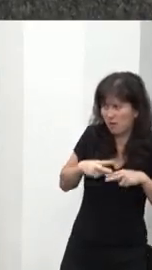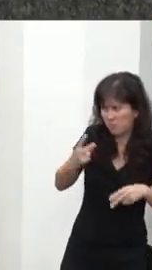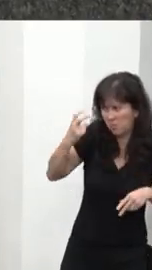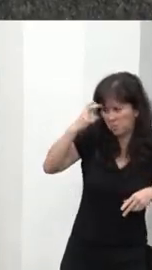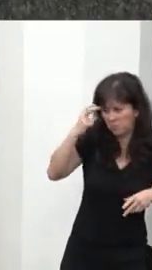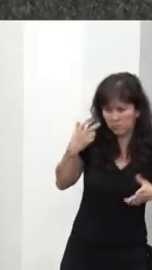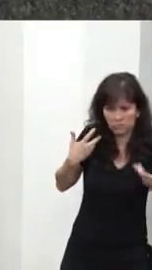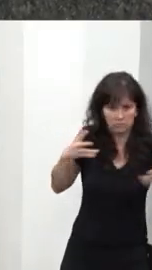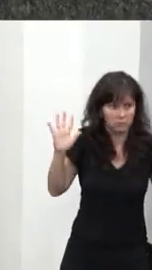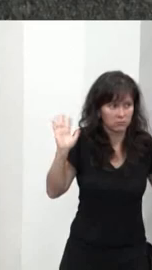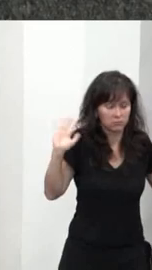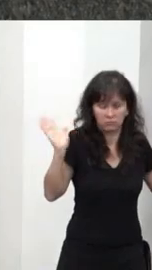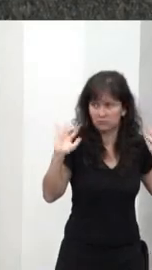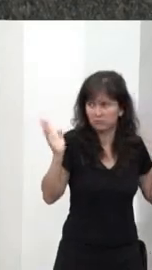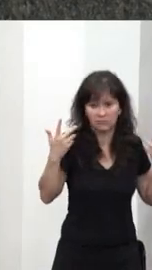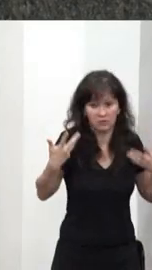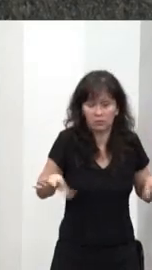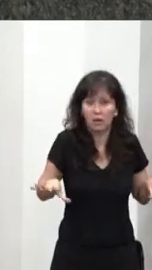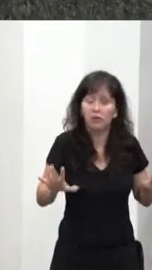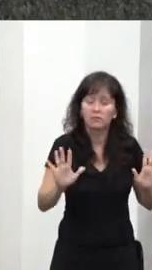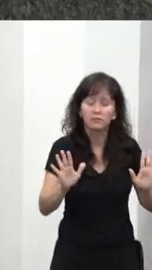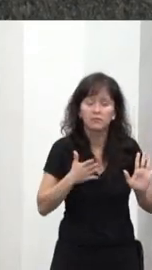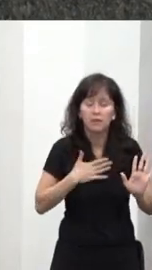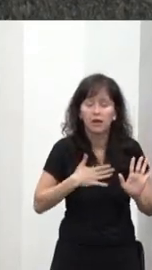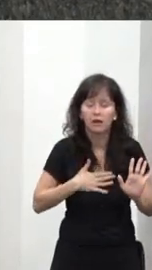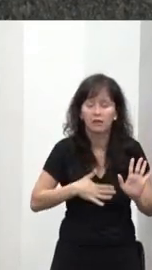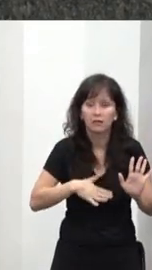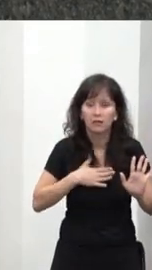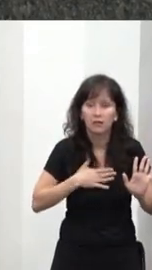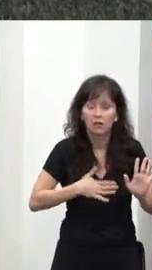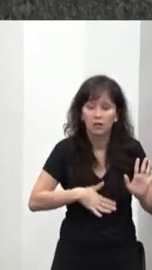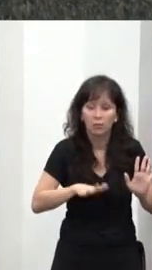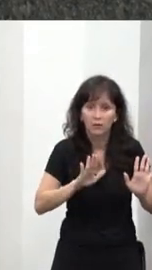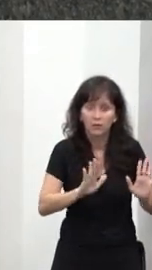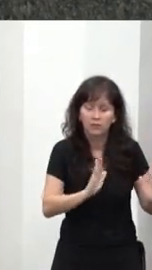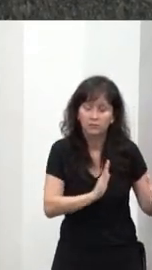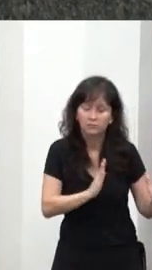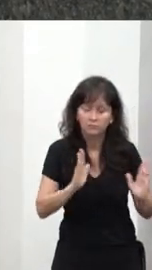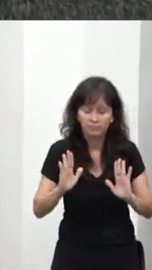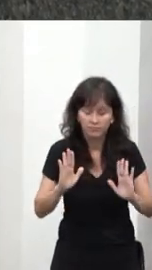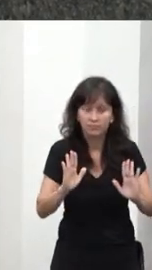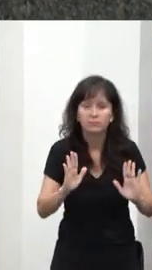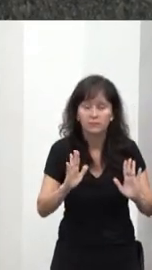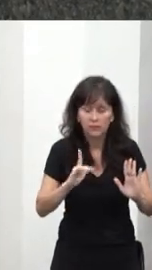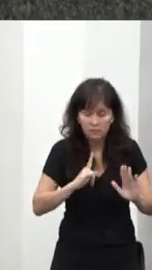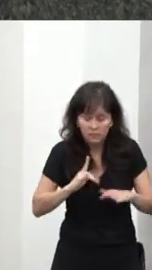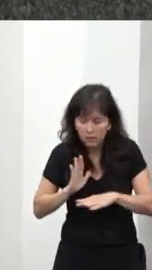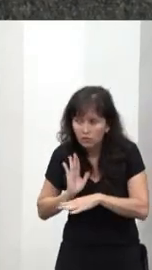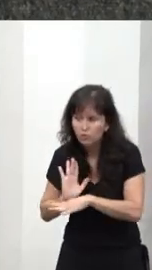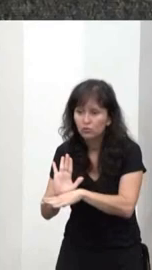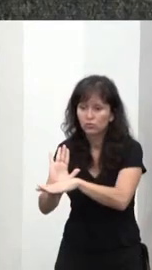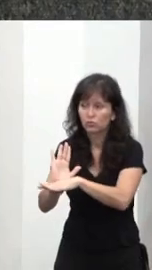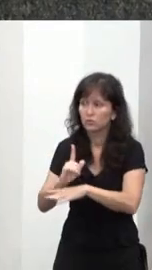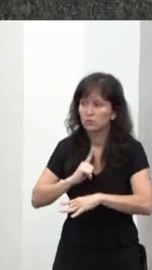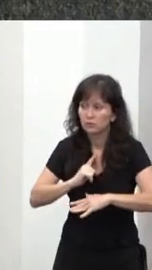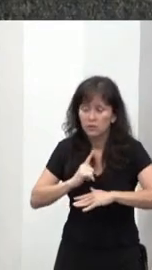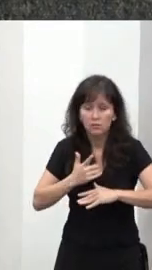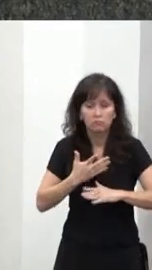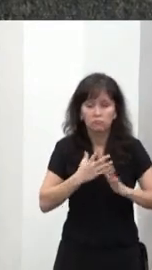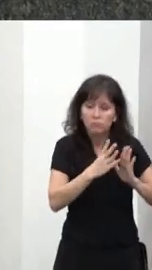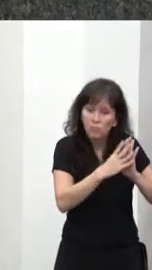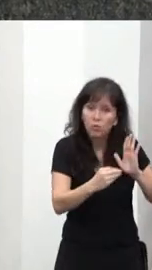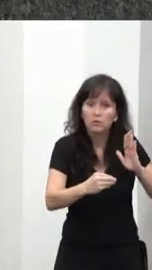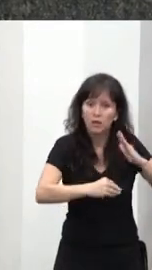e a gente não calma a gente sabe todo o processo de criminalização mas tem solução tem ajuda tem prática né